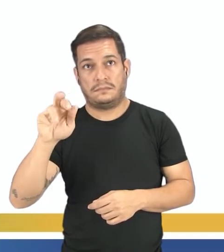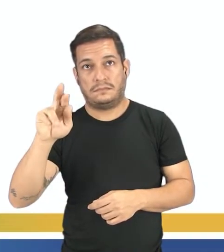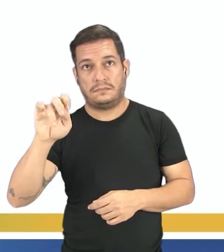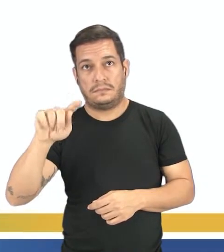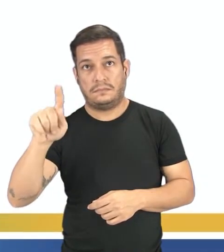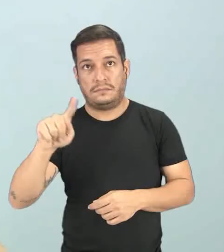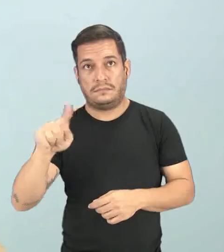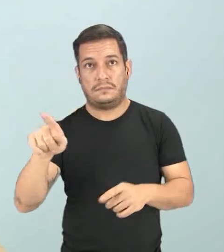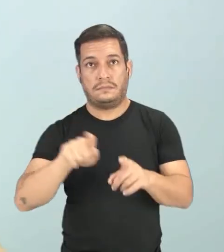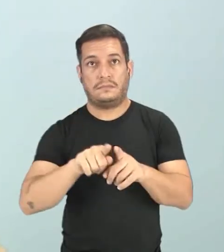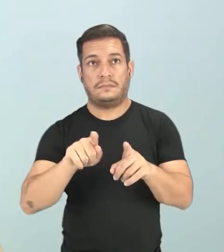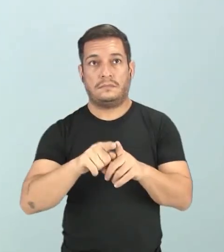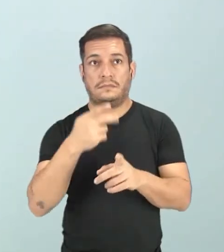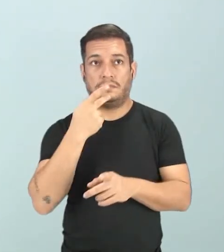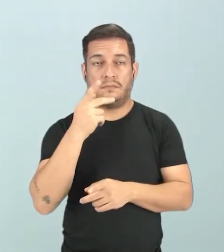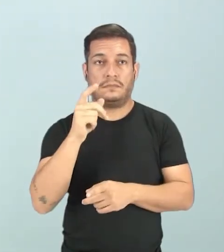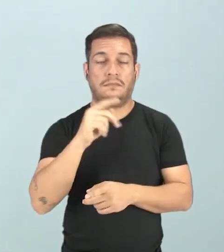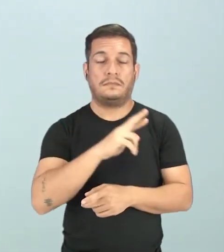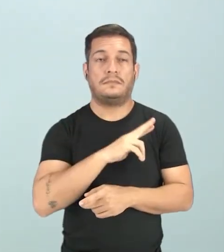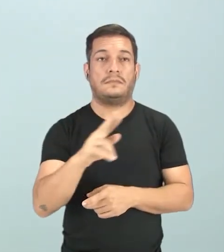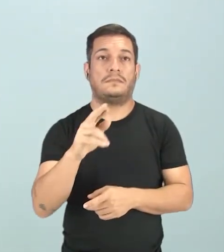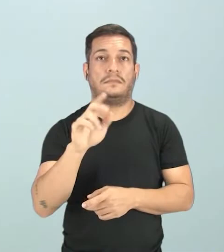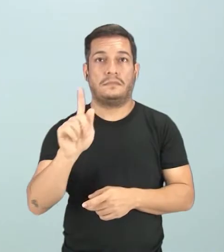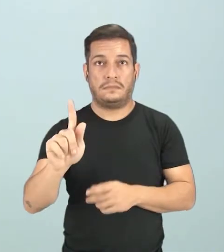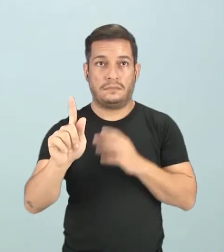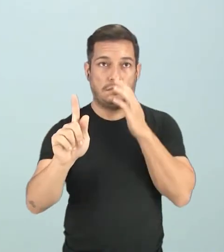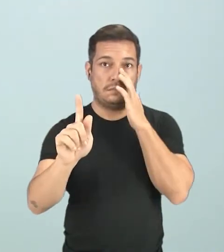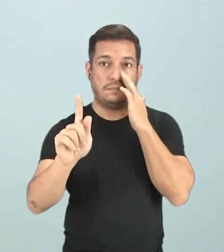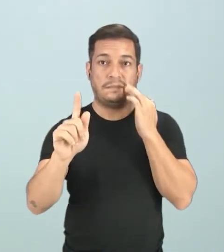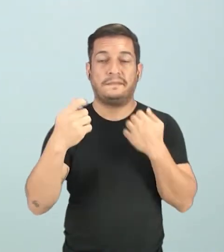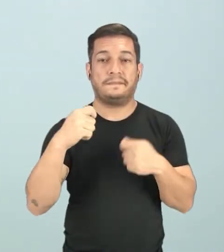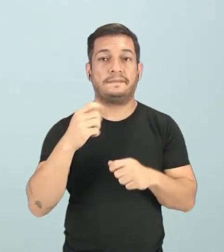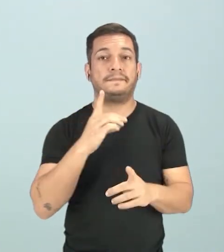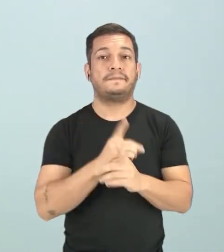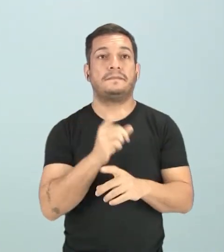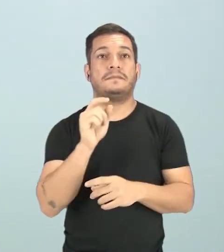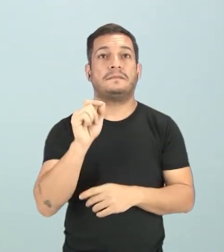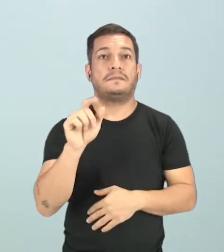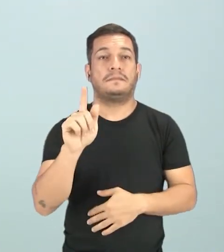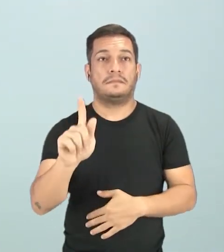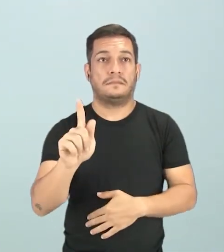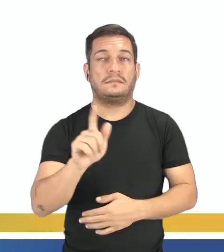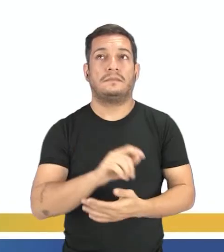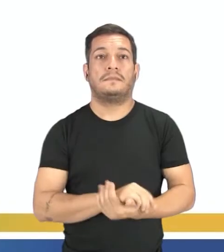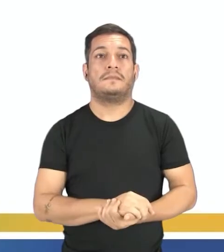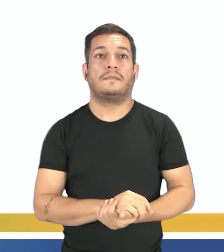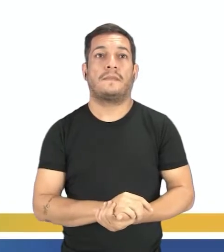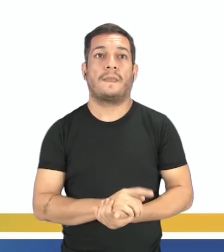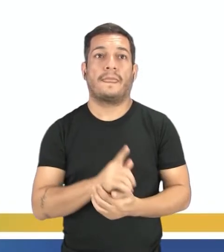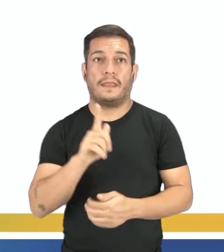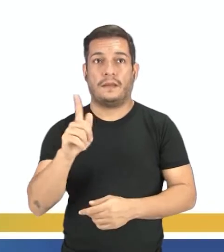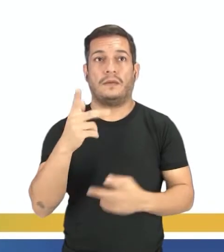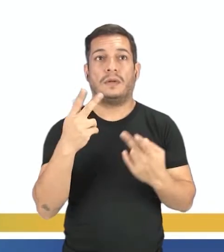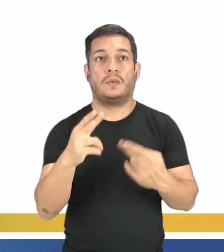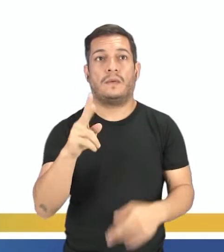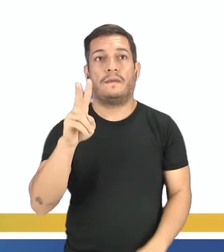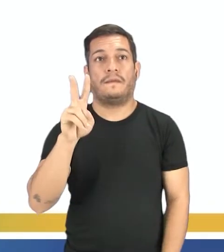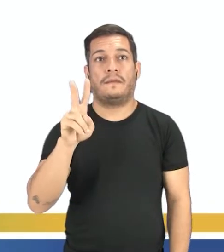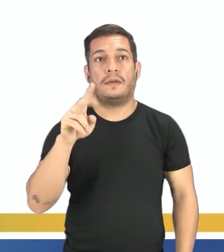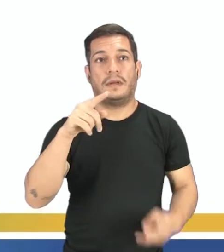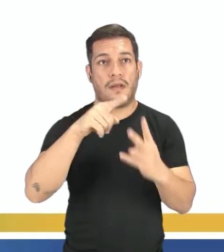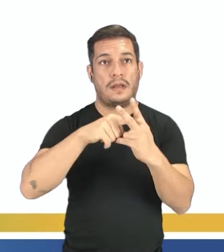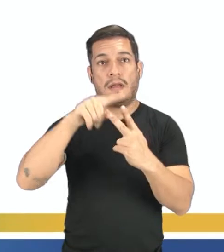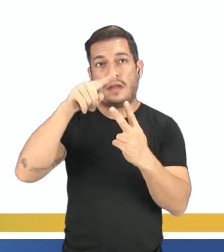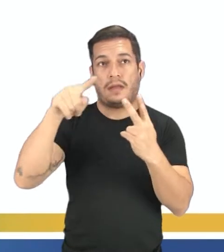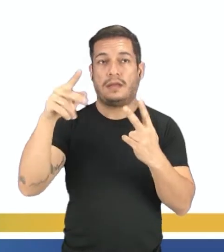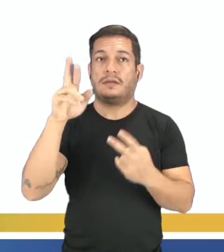gente falou que a geratriz é representada pela letra G. Nós devemos encontrar essa letra G. G é igual a raiz de